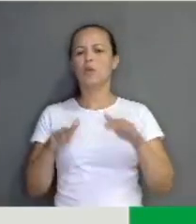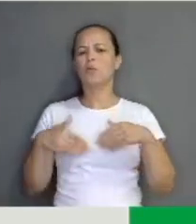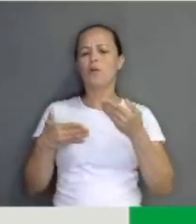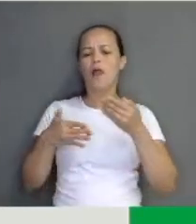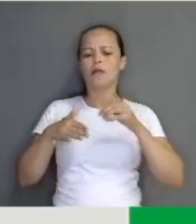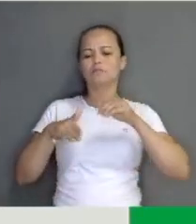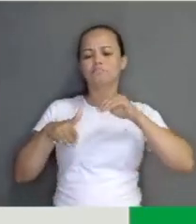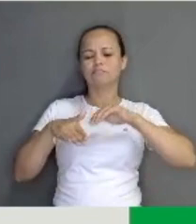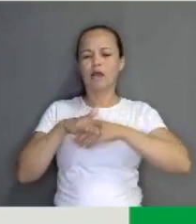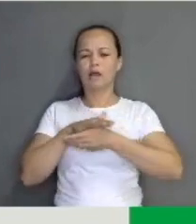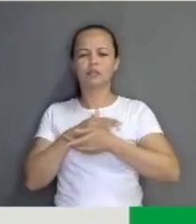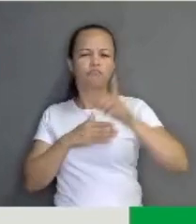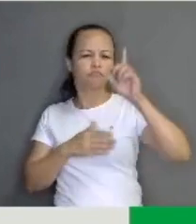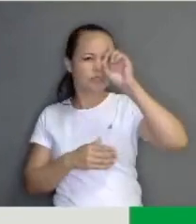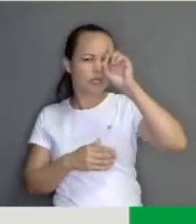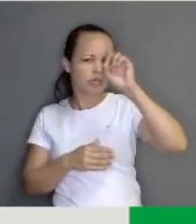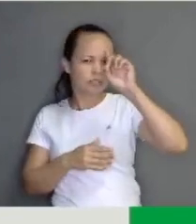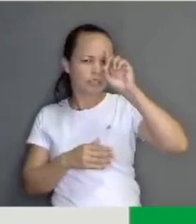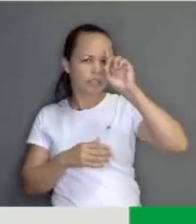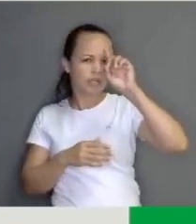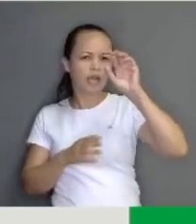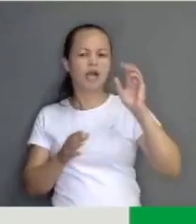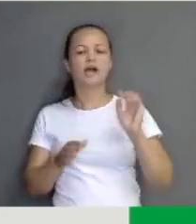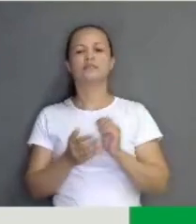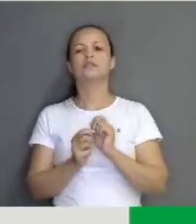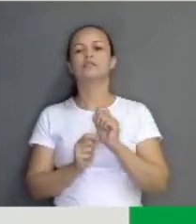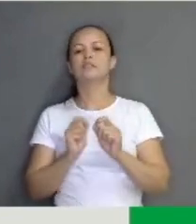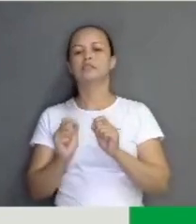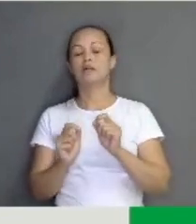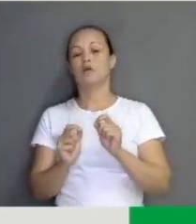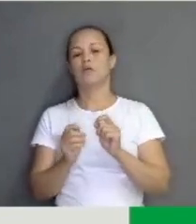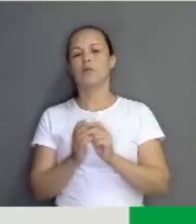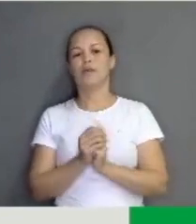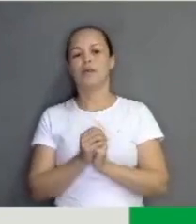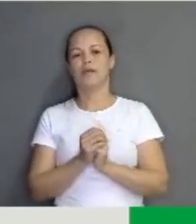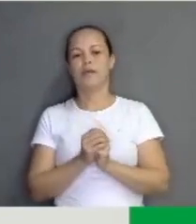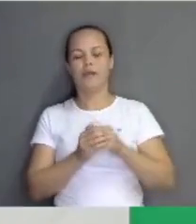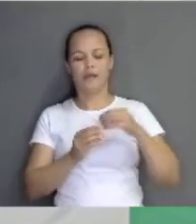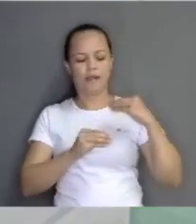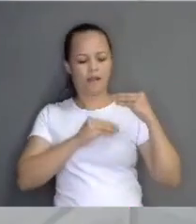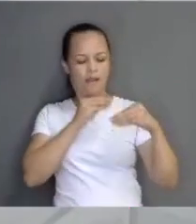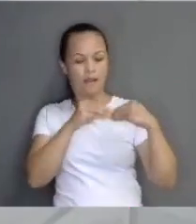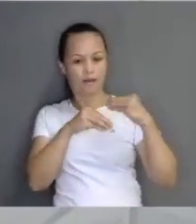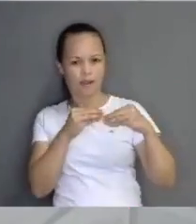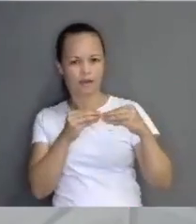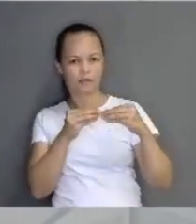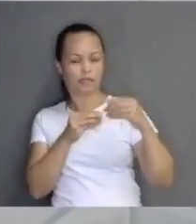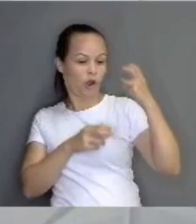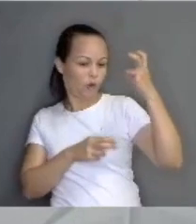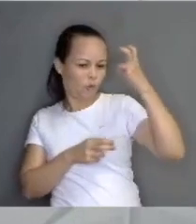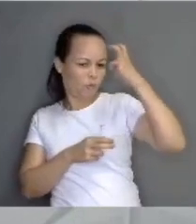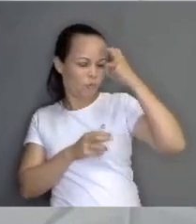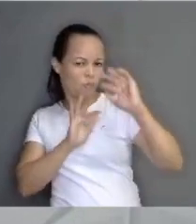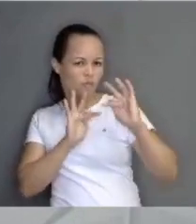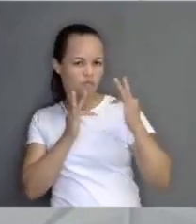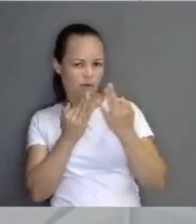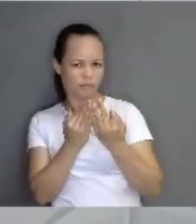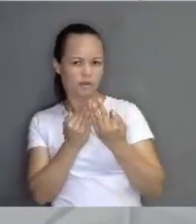do seu dia a dia são heranças culturais dos seus familiares? Como assim,